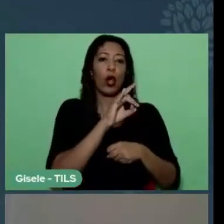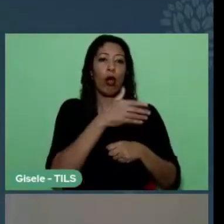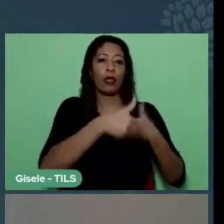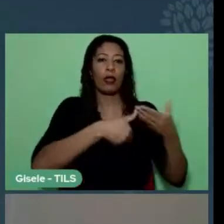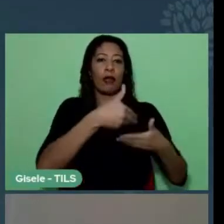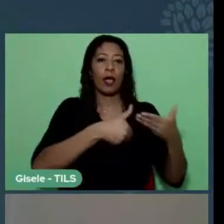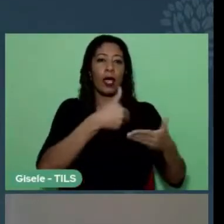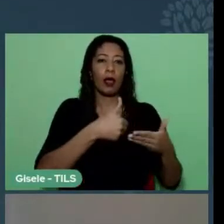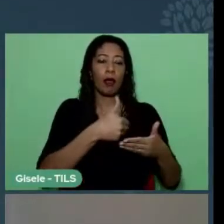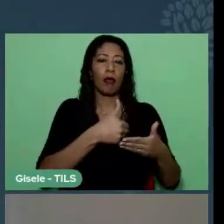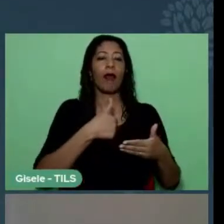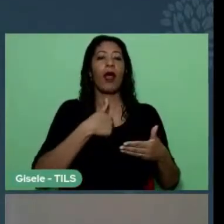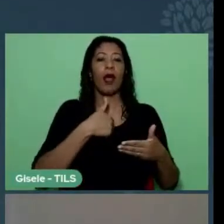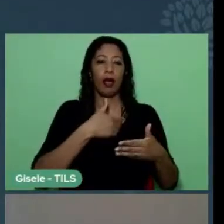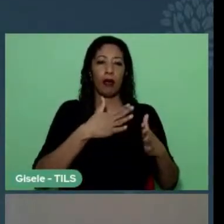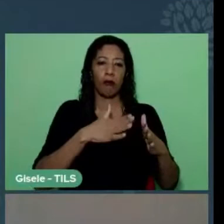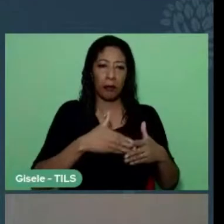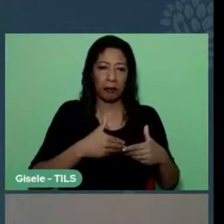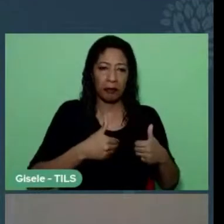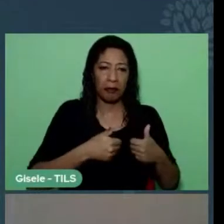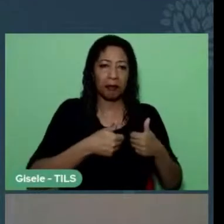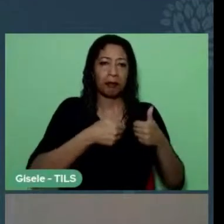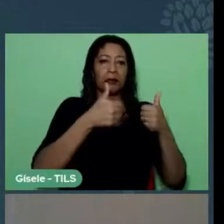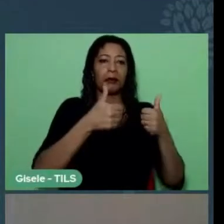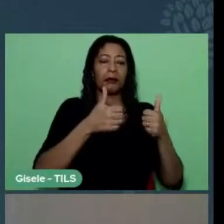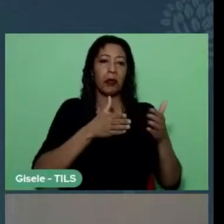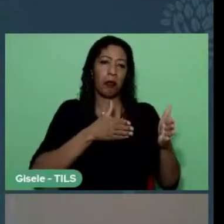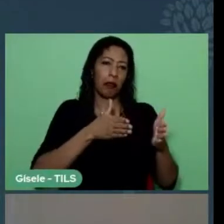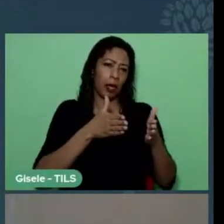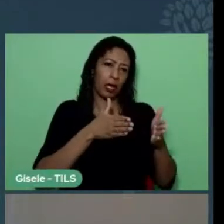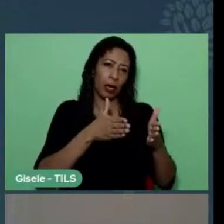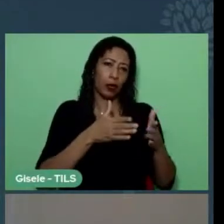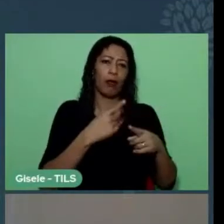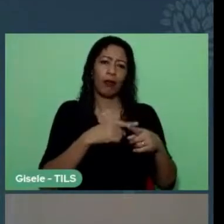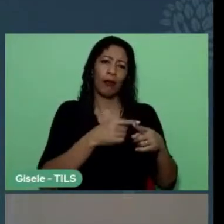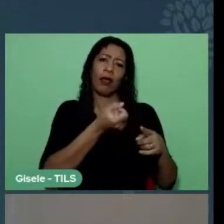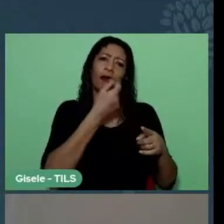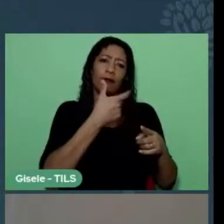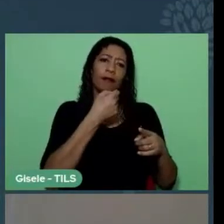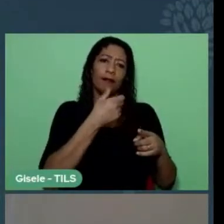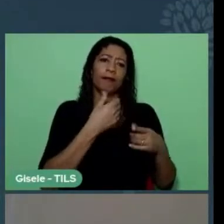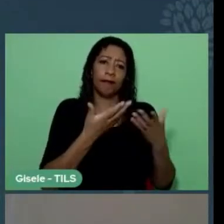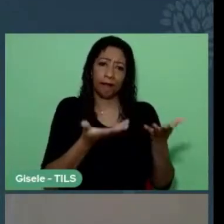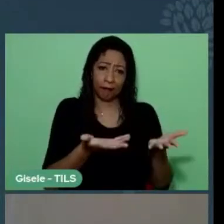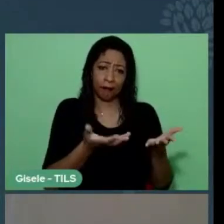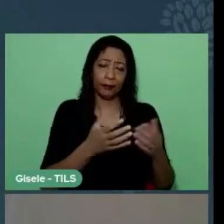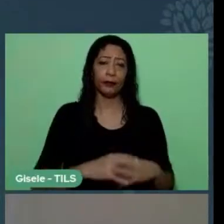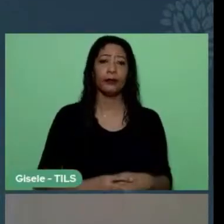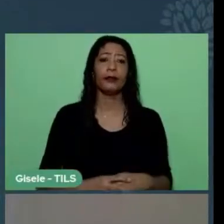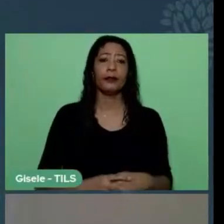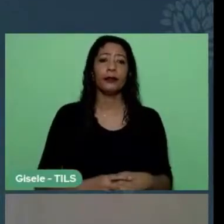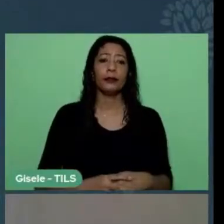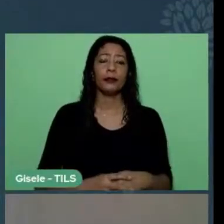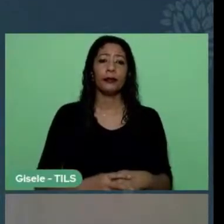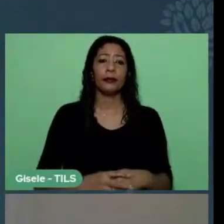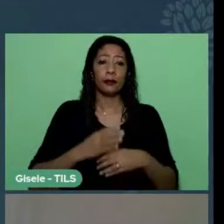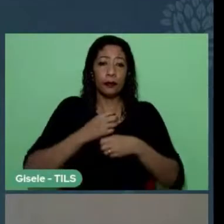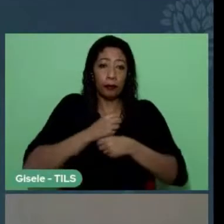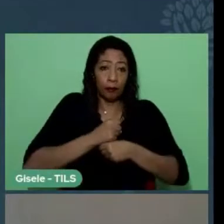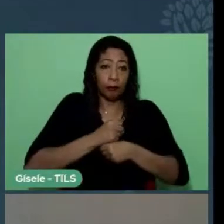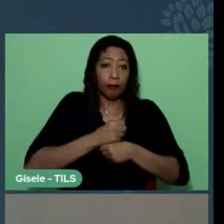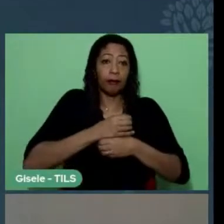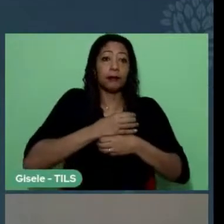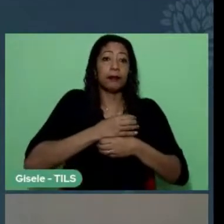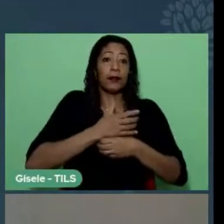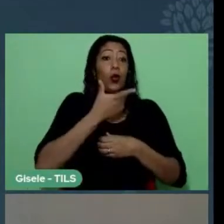naquele momento o meu sintoma, é óbvio, eu estou dando um broncodilatador para algo que está fechado. Ele vai abrir o